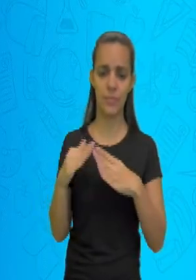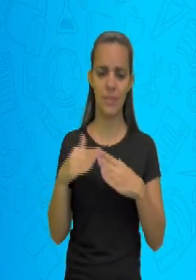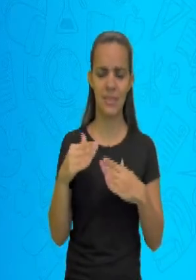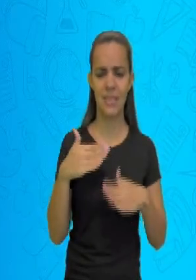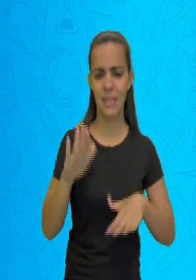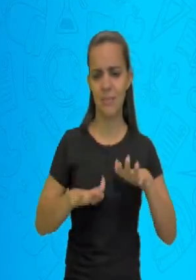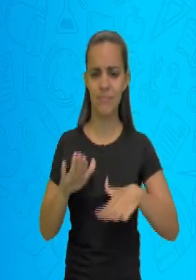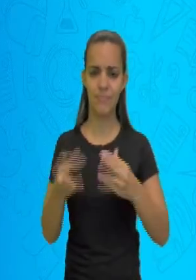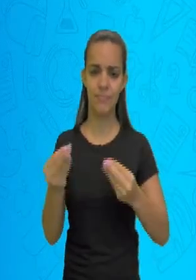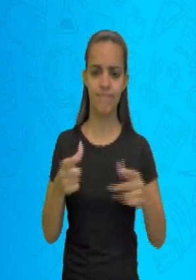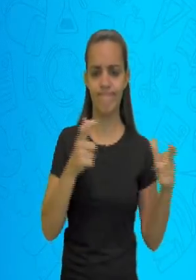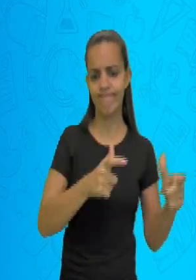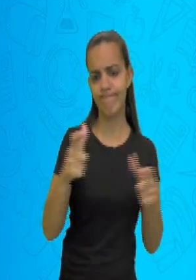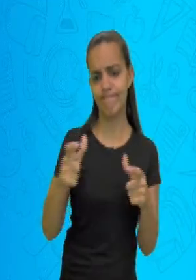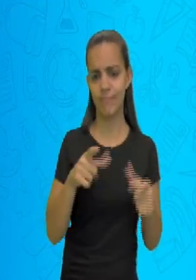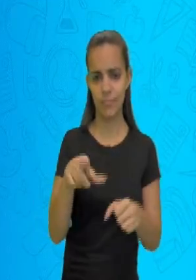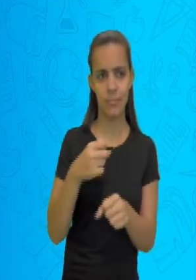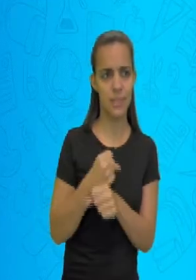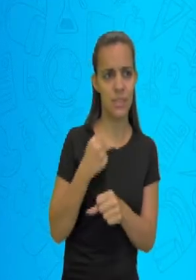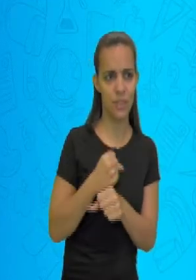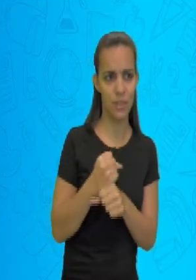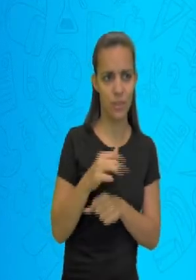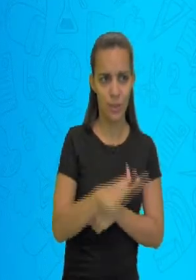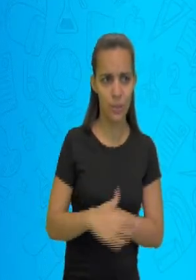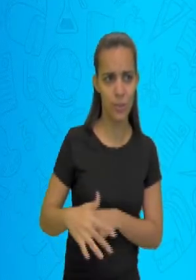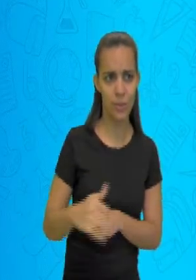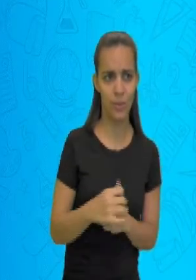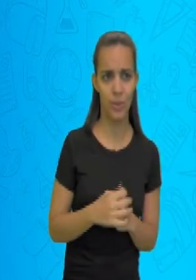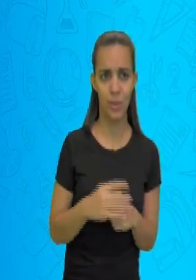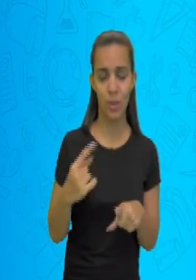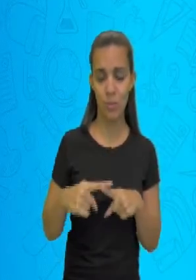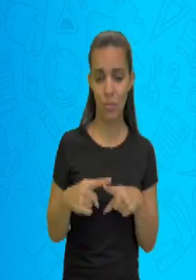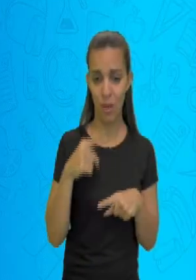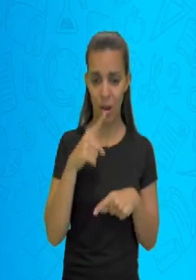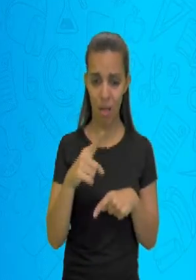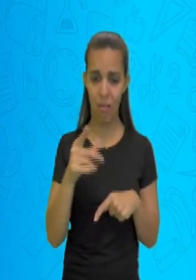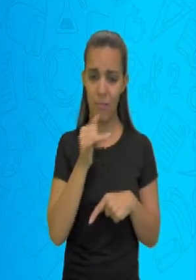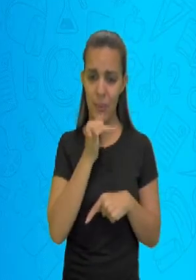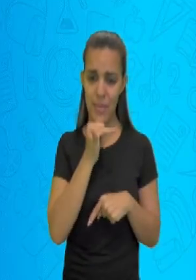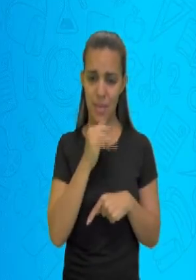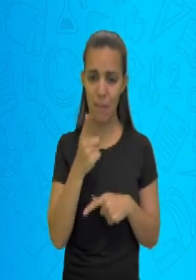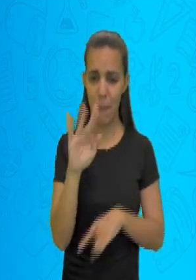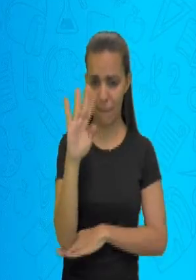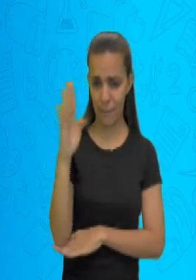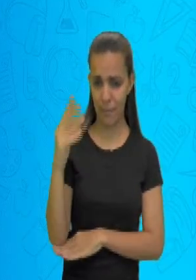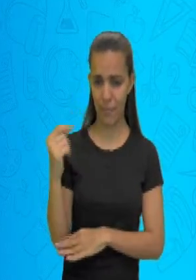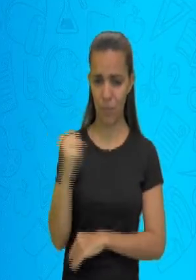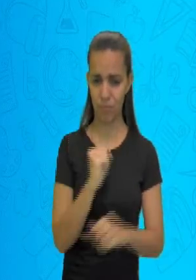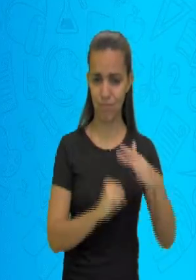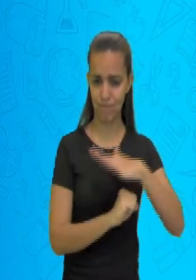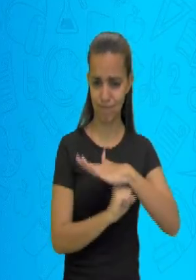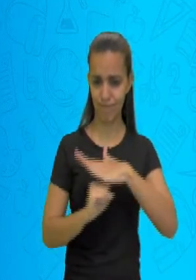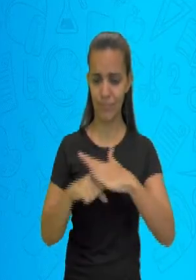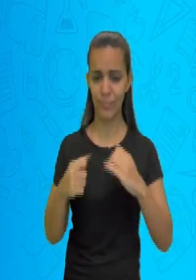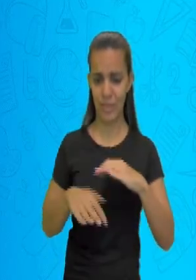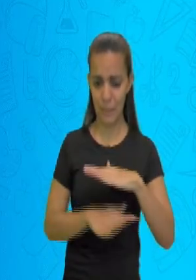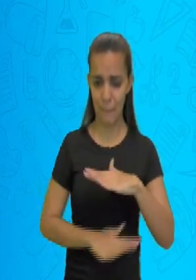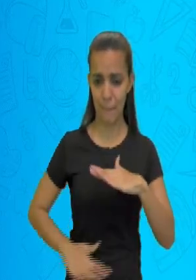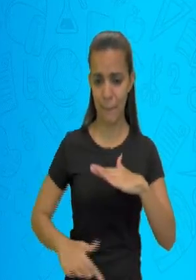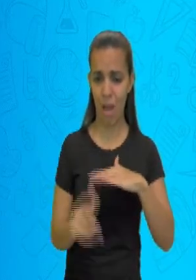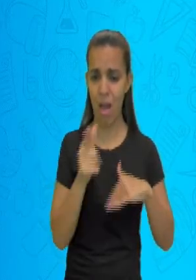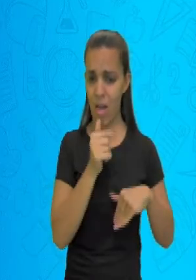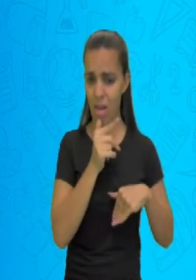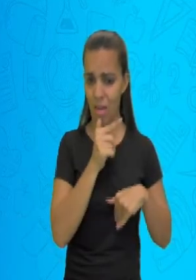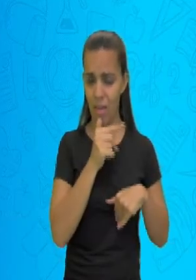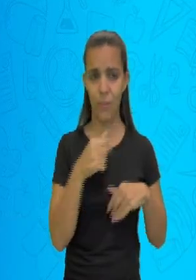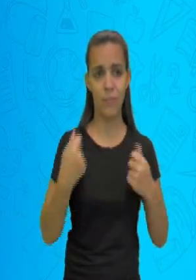lá, uma casa levantada num terreno muito úmido. Então, ela precisa ser uma casa um pouco mais leve, por isso que eles